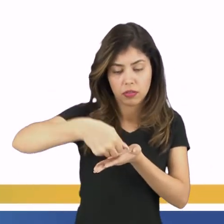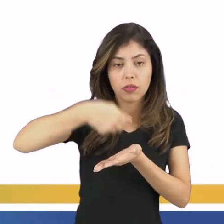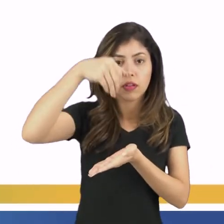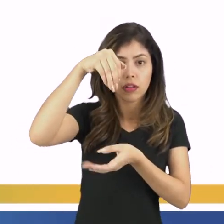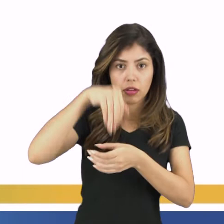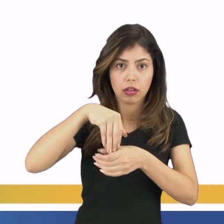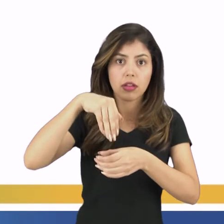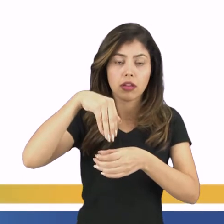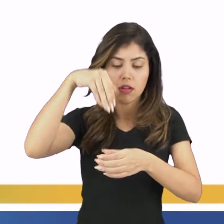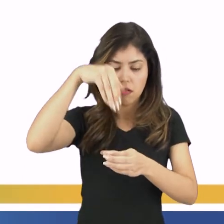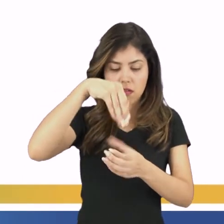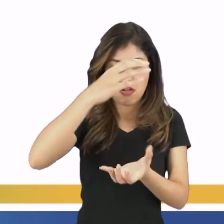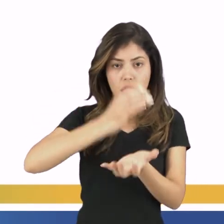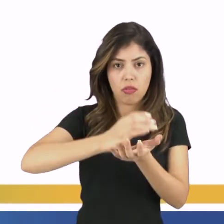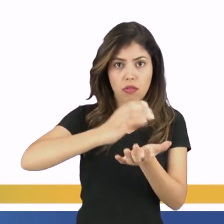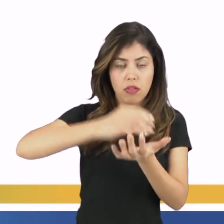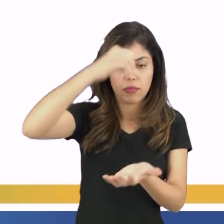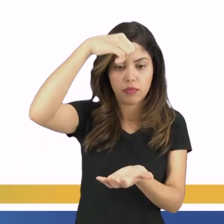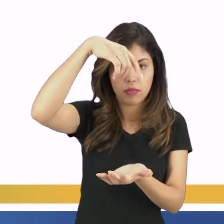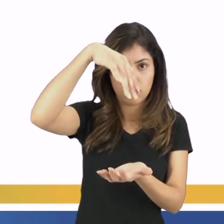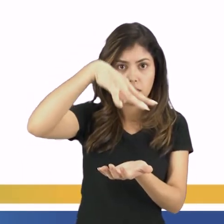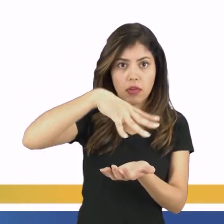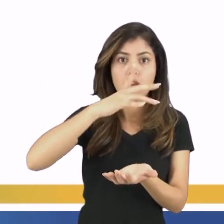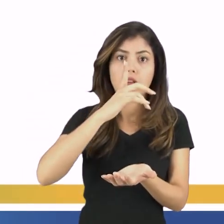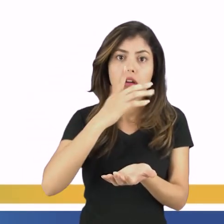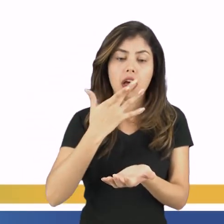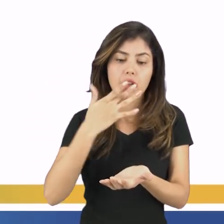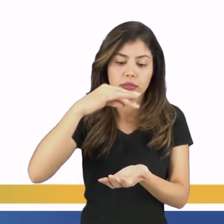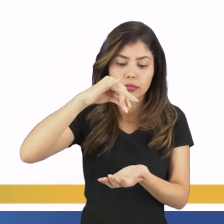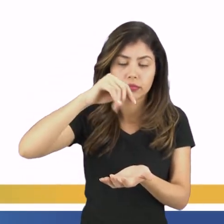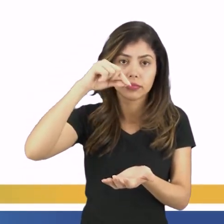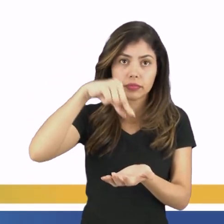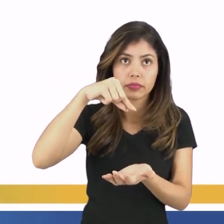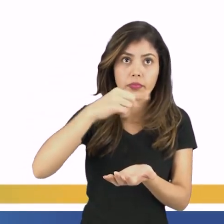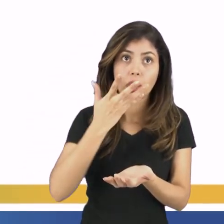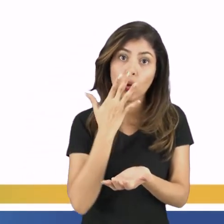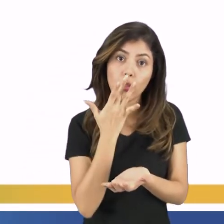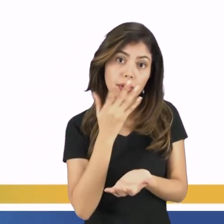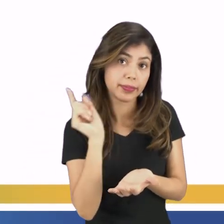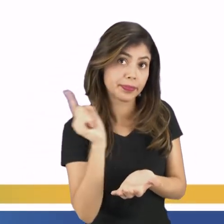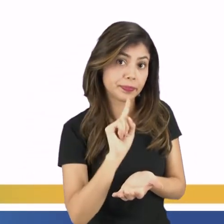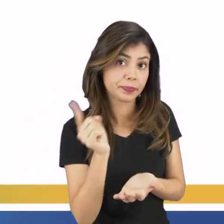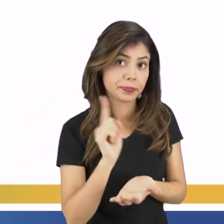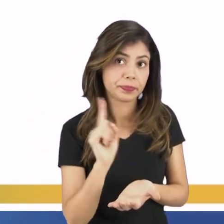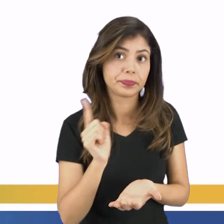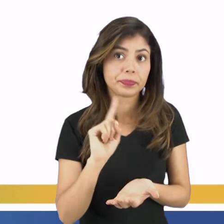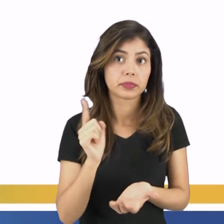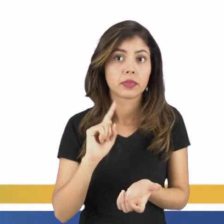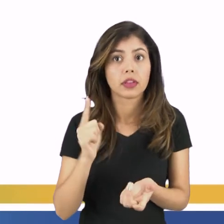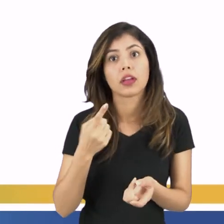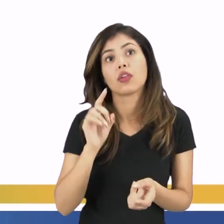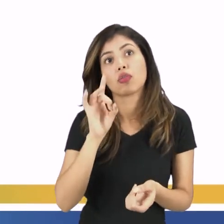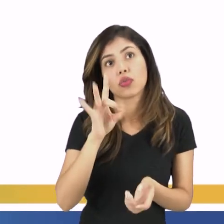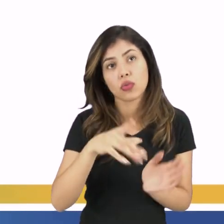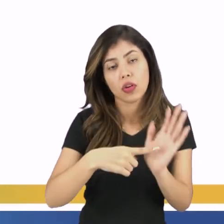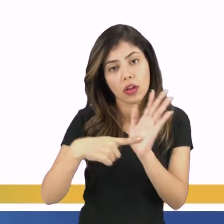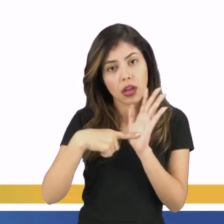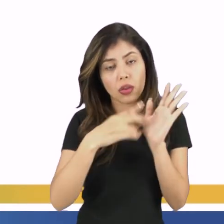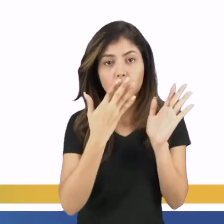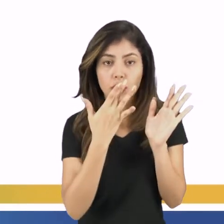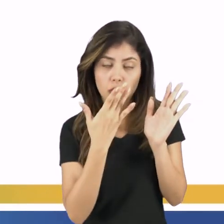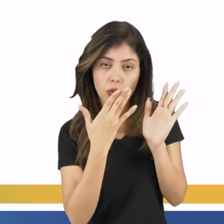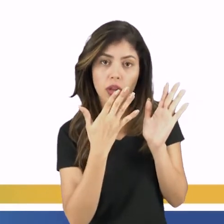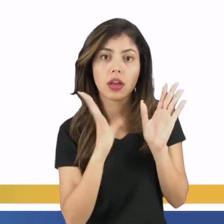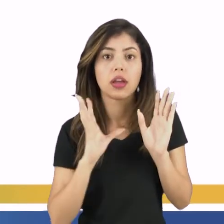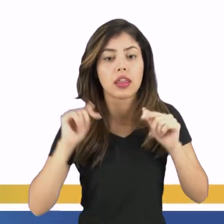colocar em água, você não vai conseguir observar dessa forma colorida. Lembrando que as simbologias e as cores